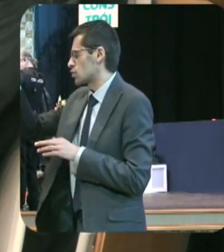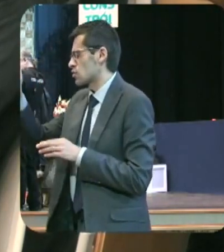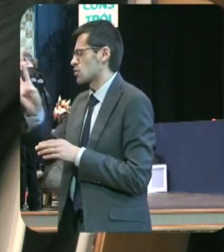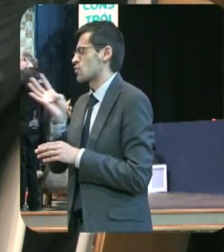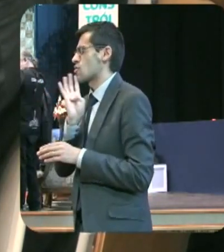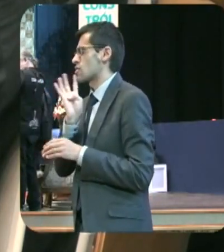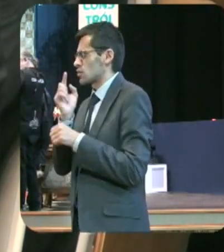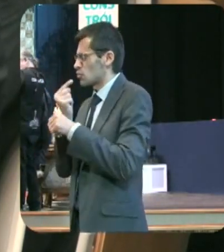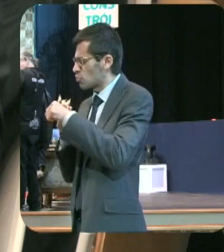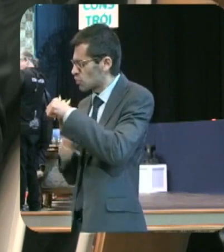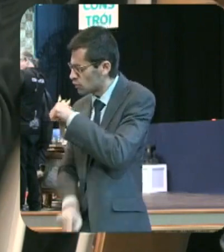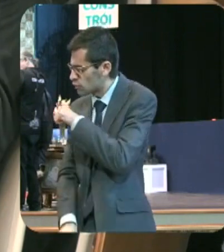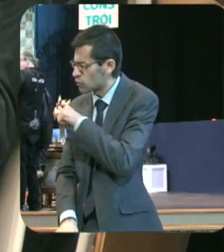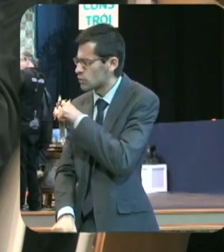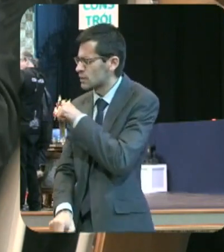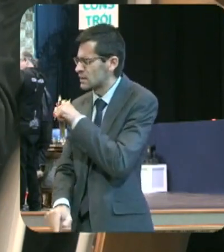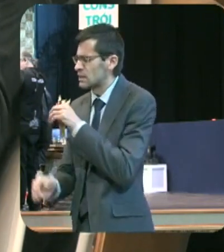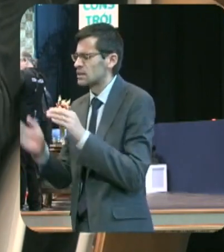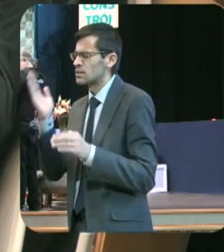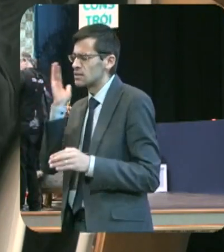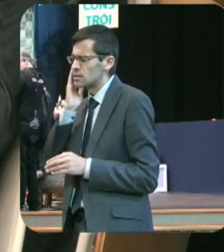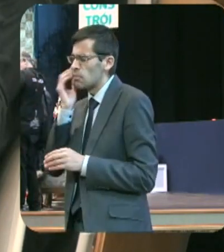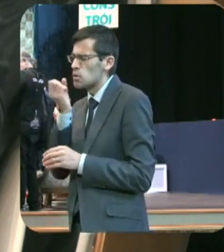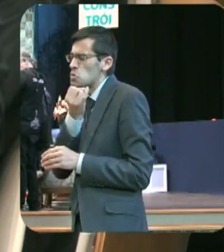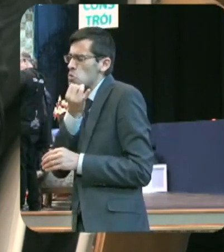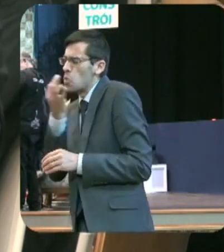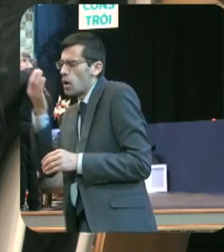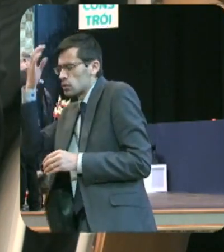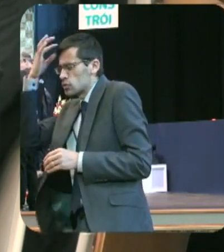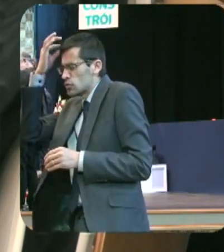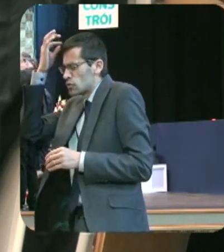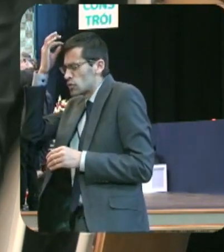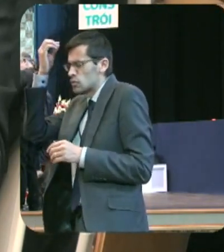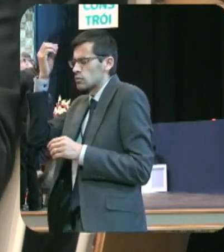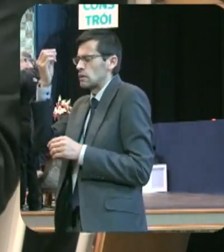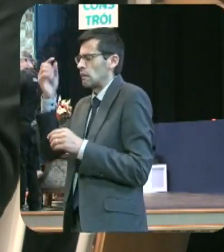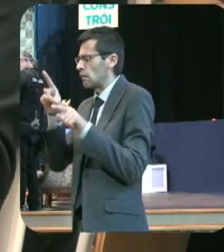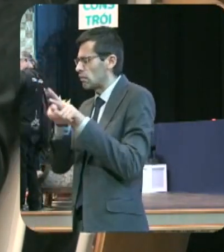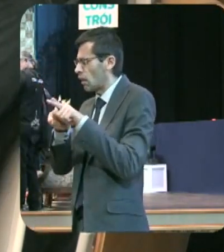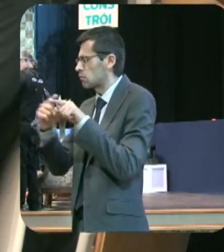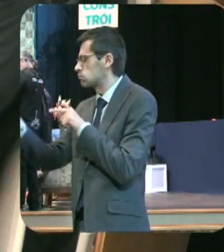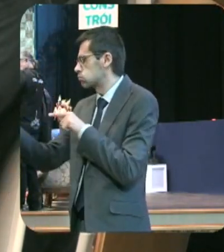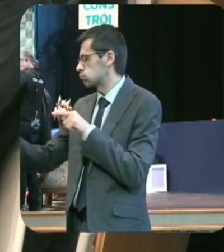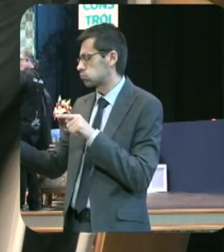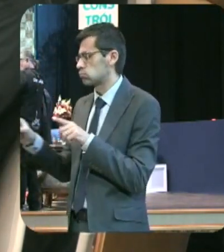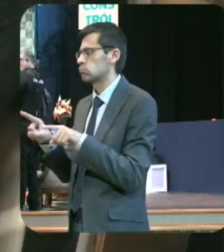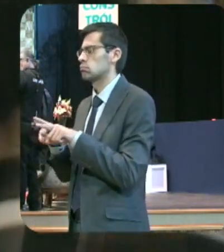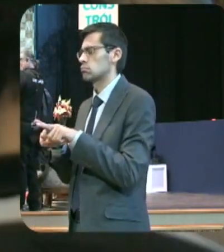tão profundamente que o Senhor sabe até quantos fios de cabelo eles têm na cabeça.